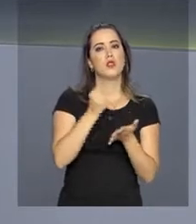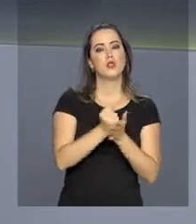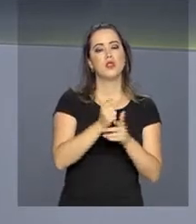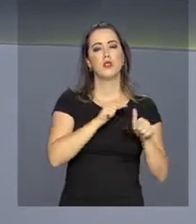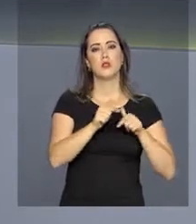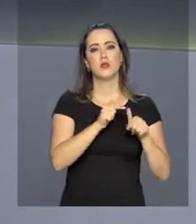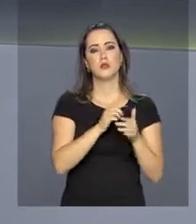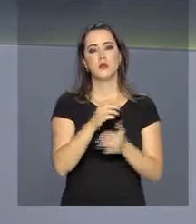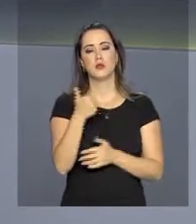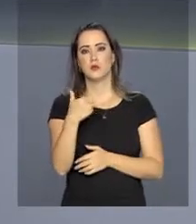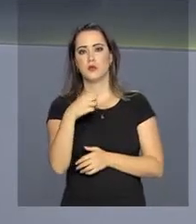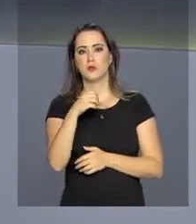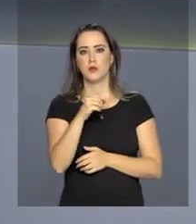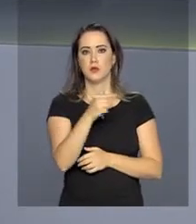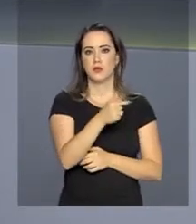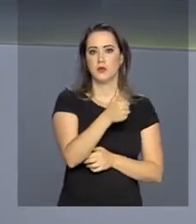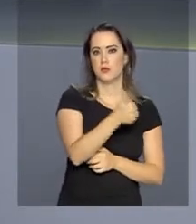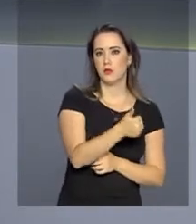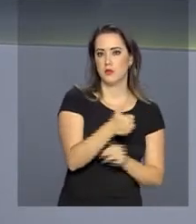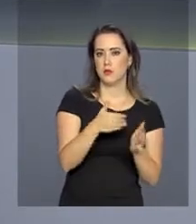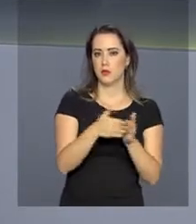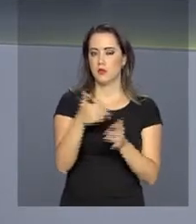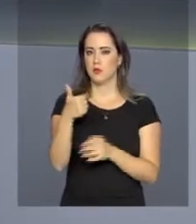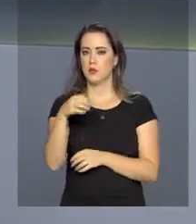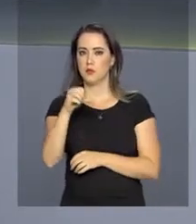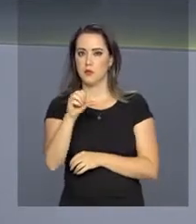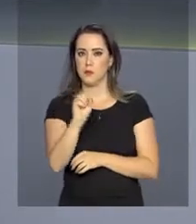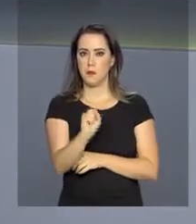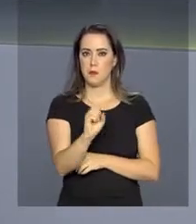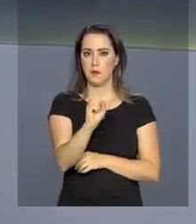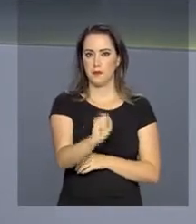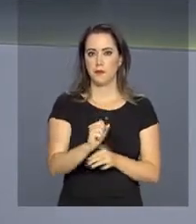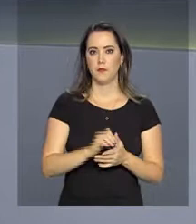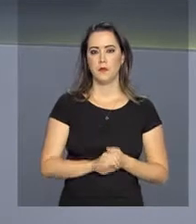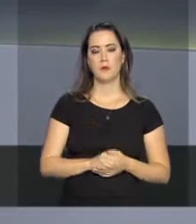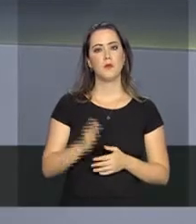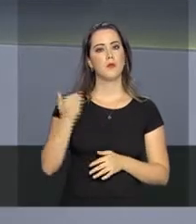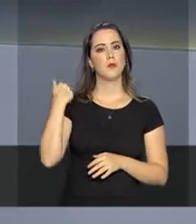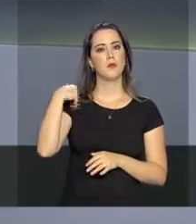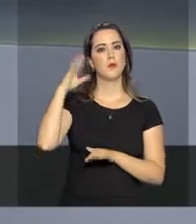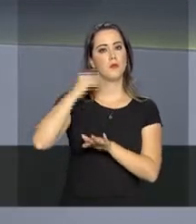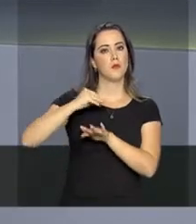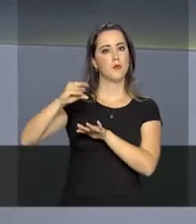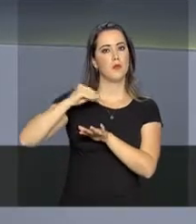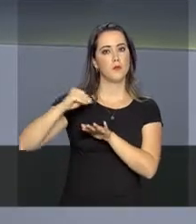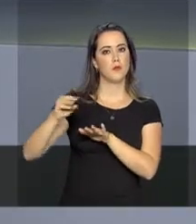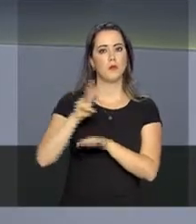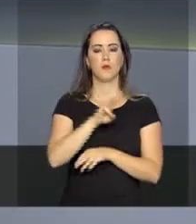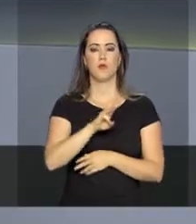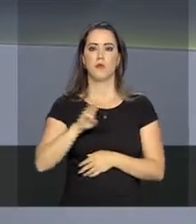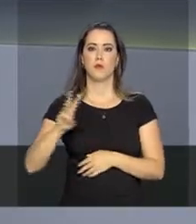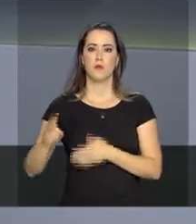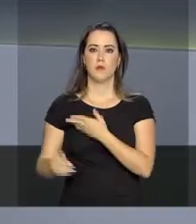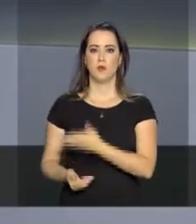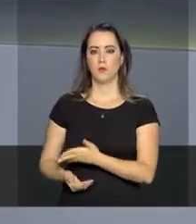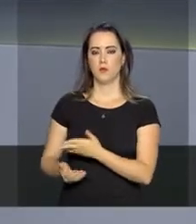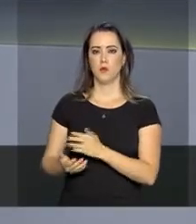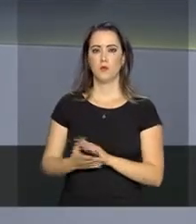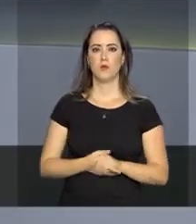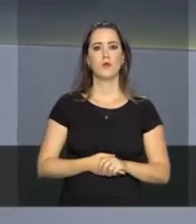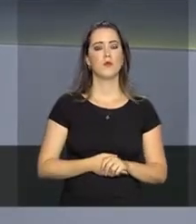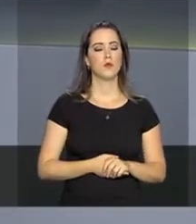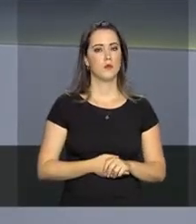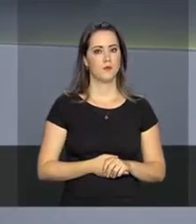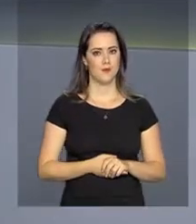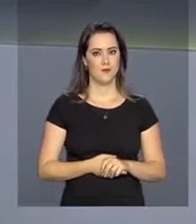entre os anos de 1971 em 1988 mais informações nos sites do banco do